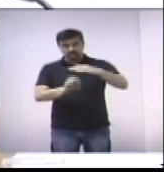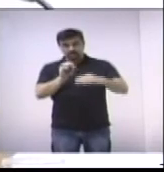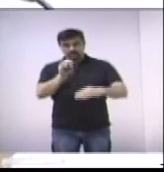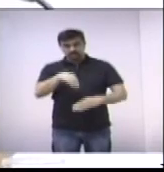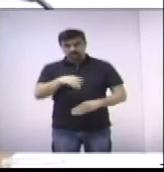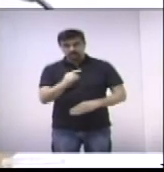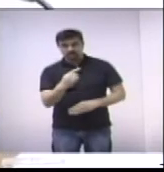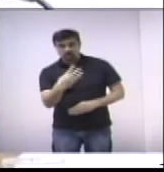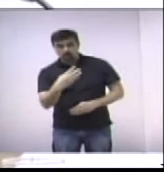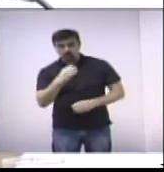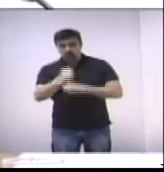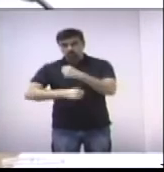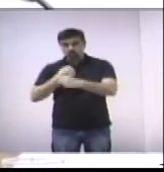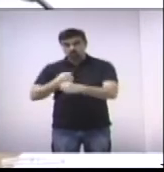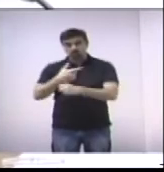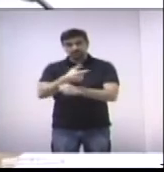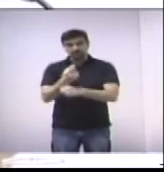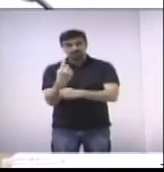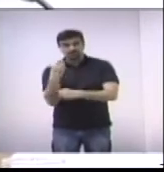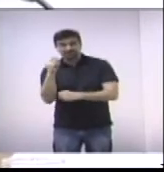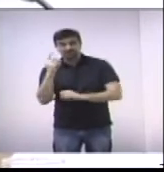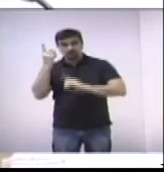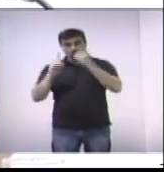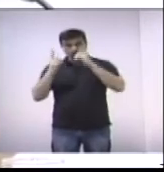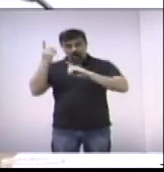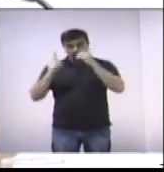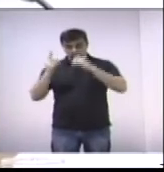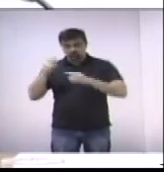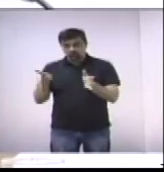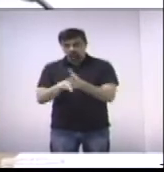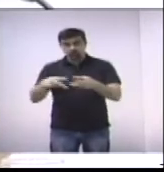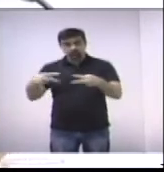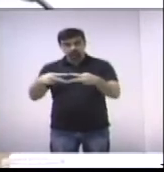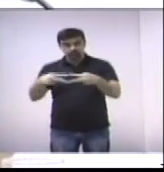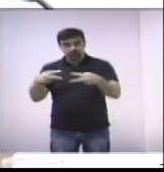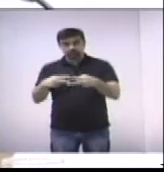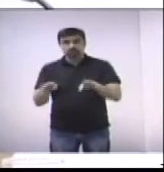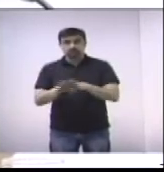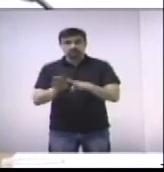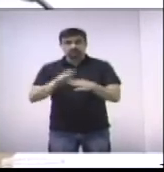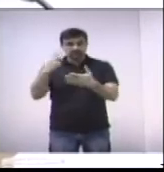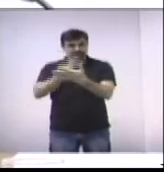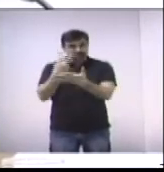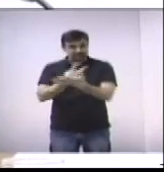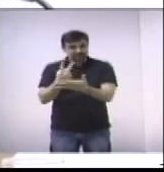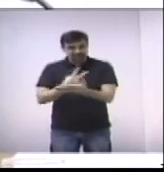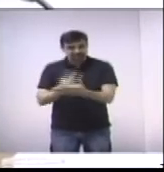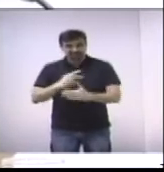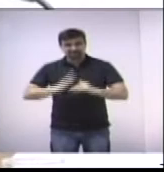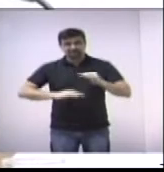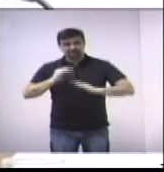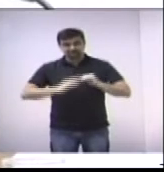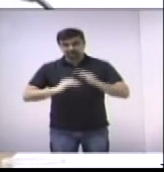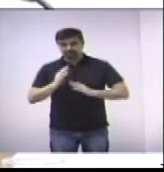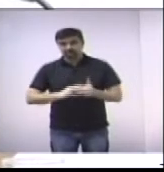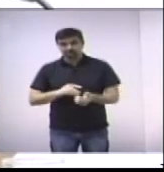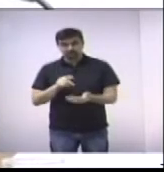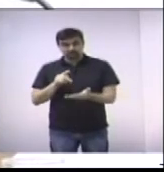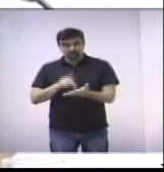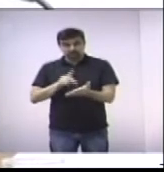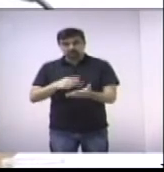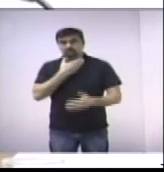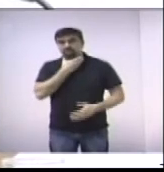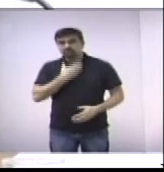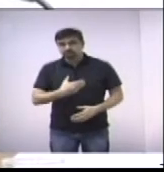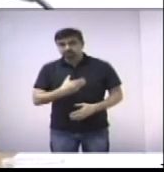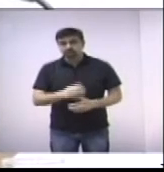para o carnaval de 2010, assim como dos atos dele decorrentes. O que, de fato, por dolo de José